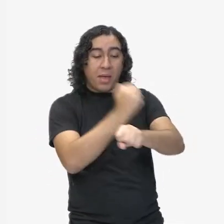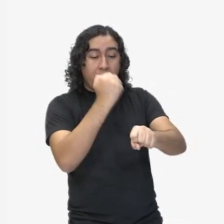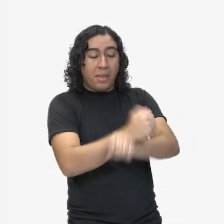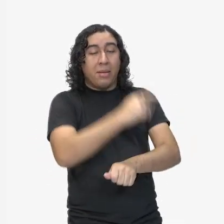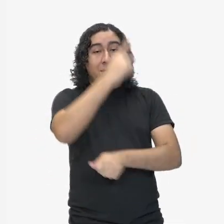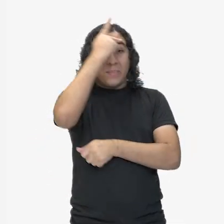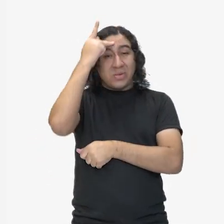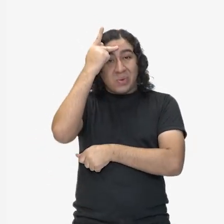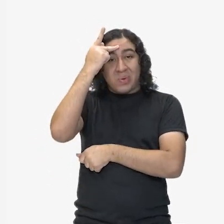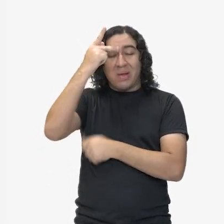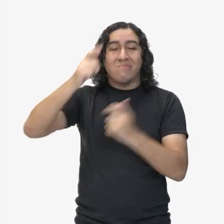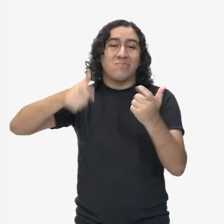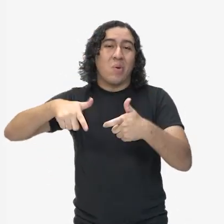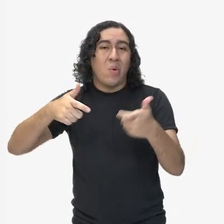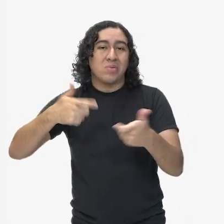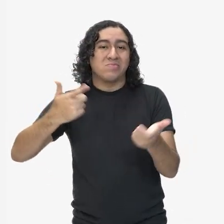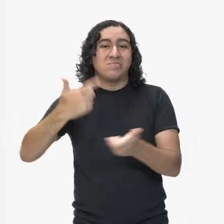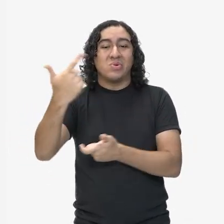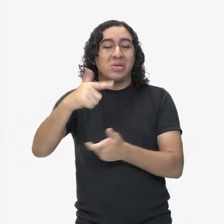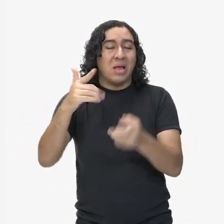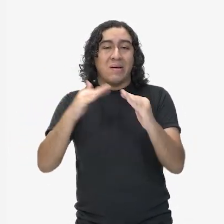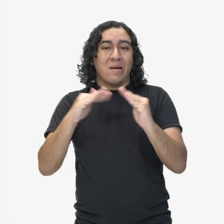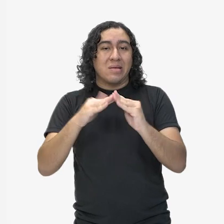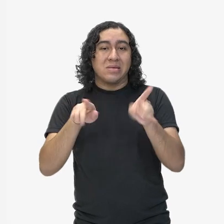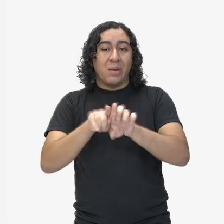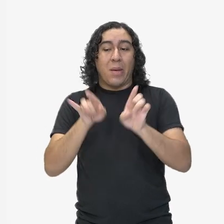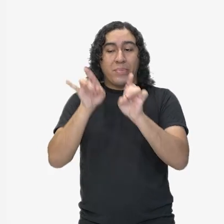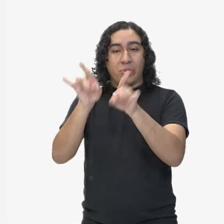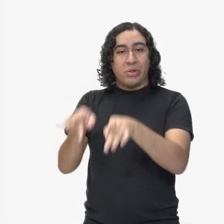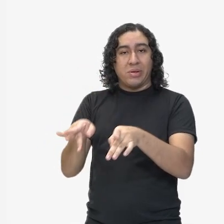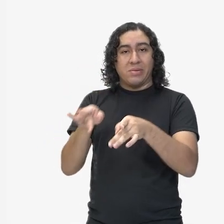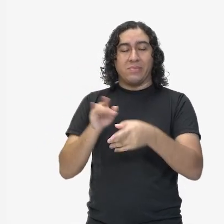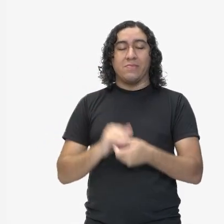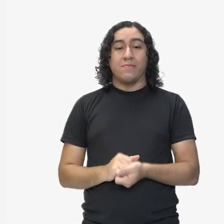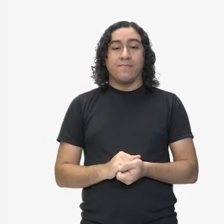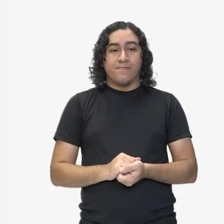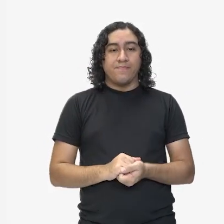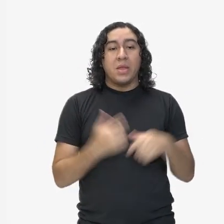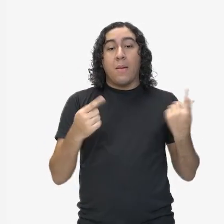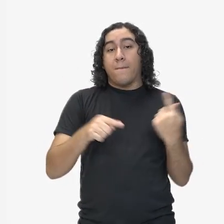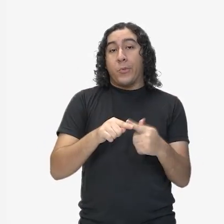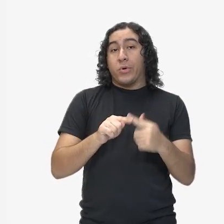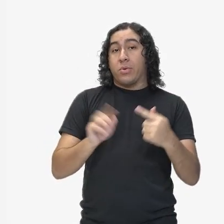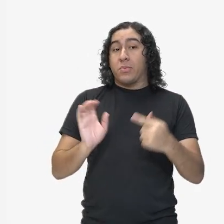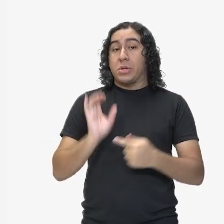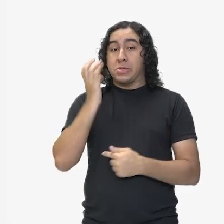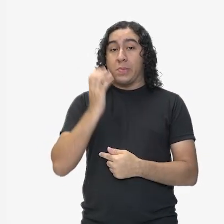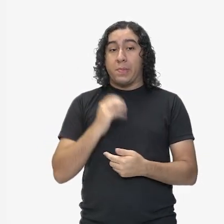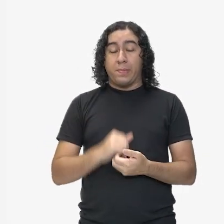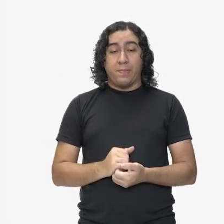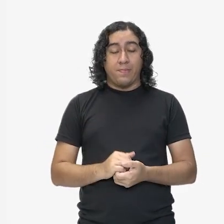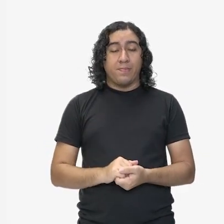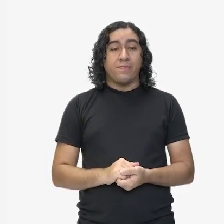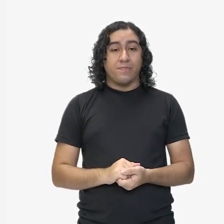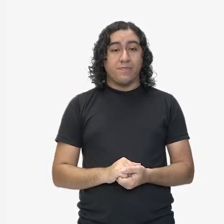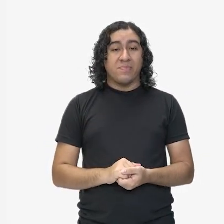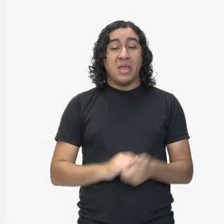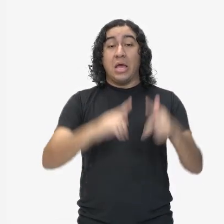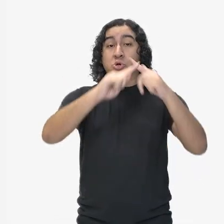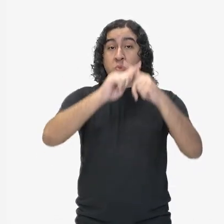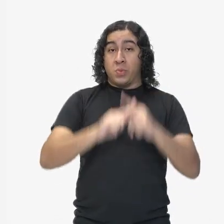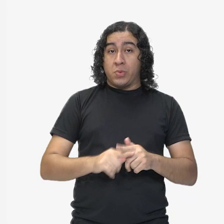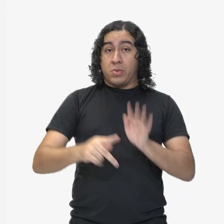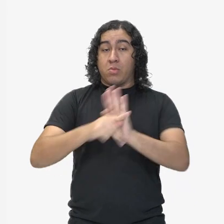aí sem emprego e abandonadas. Vamos ver então, causas da Guerra do Contestado. Disputa pelas terras,